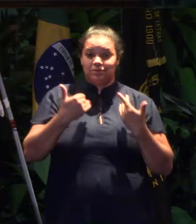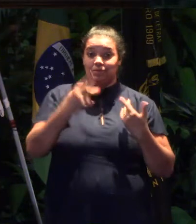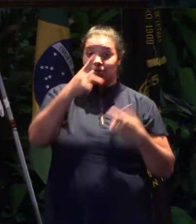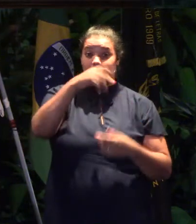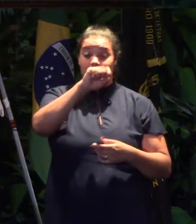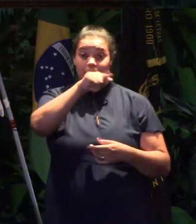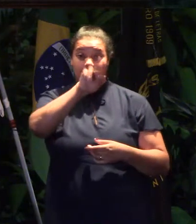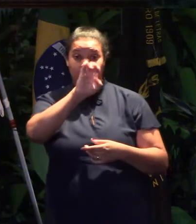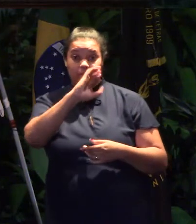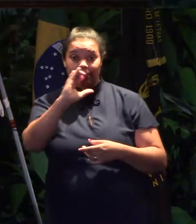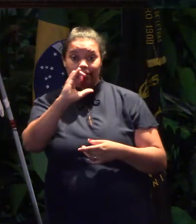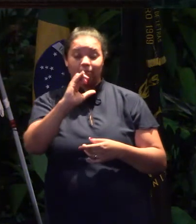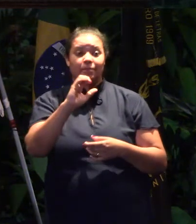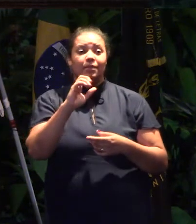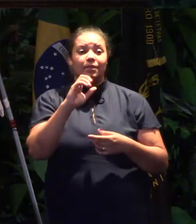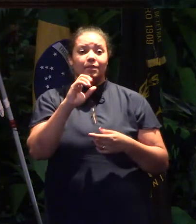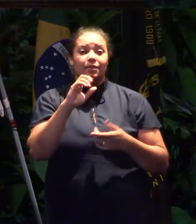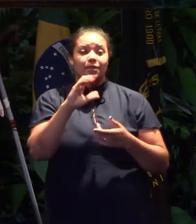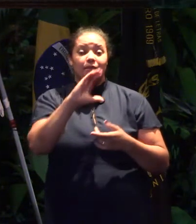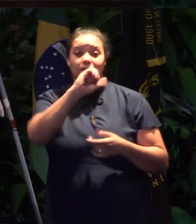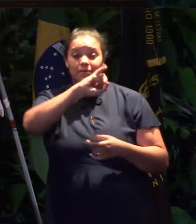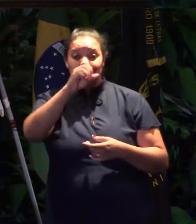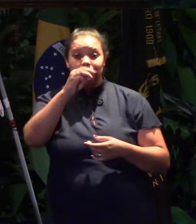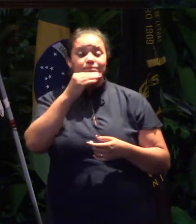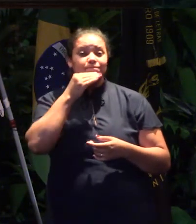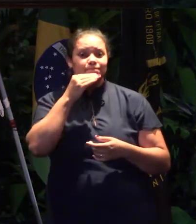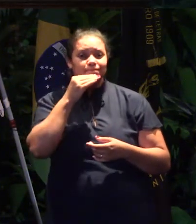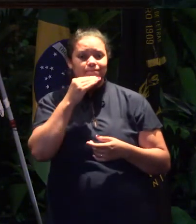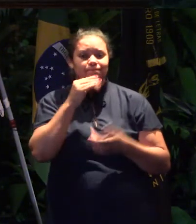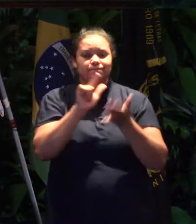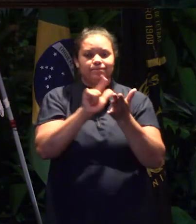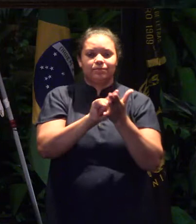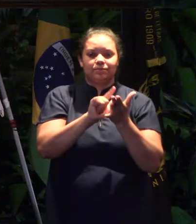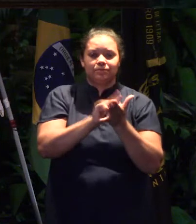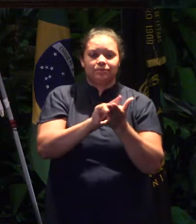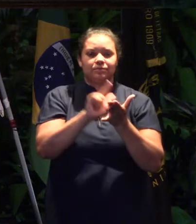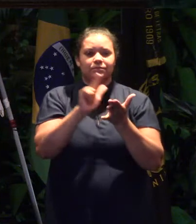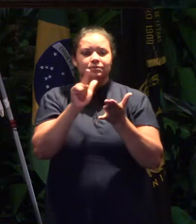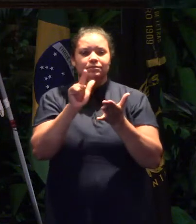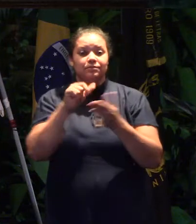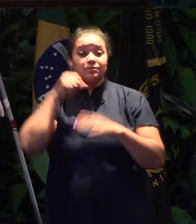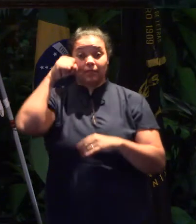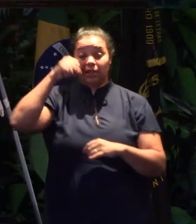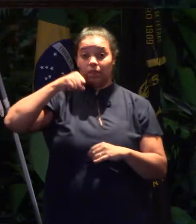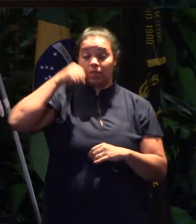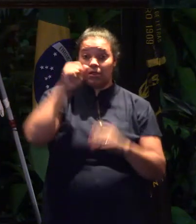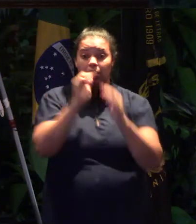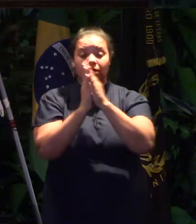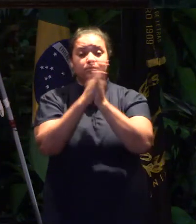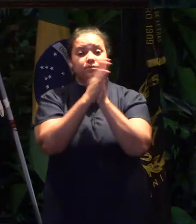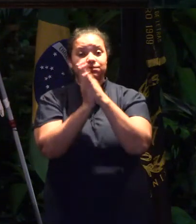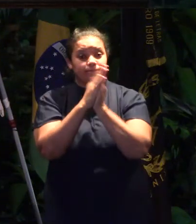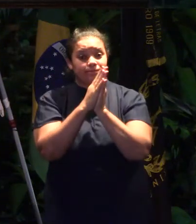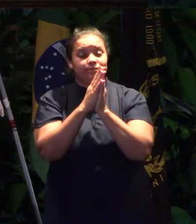Cajamanga, personagens de uma história de papel e de real, atores, atrizes, bonecos,